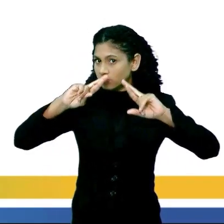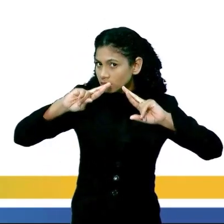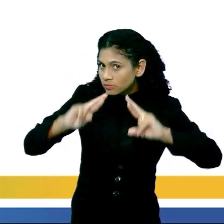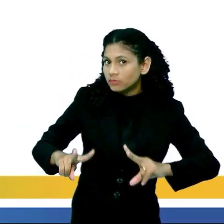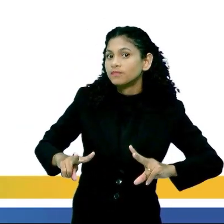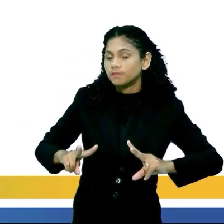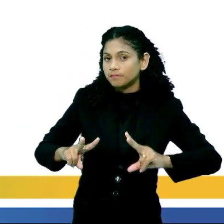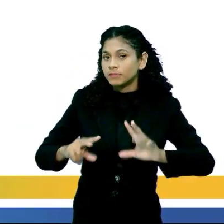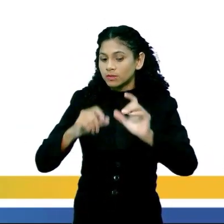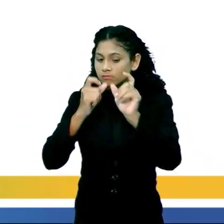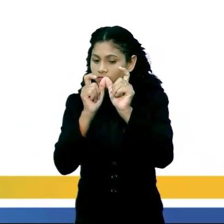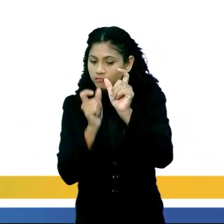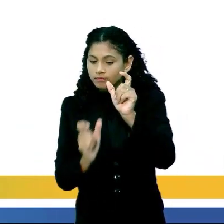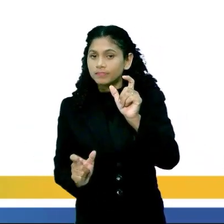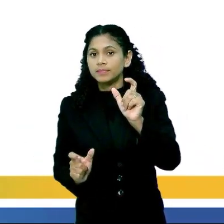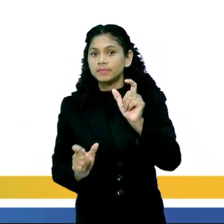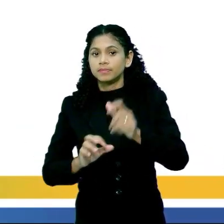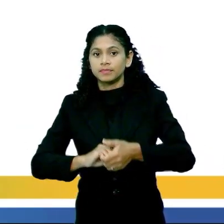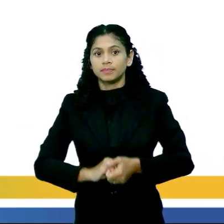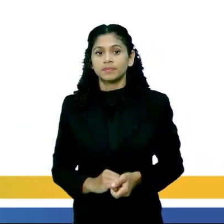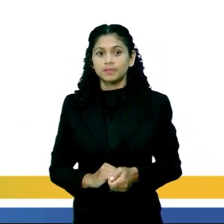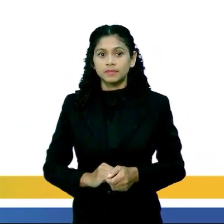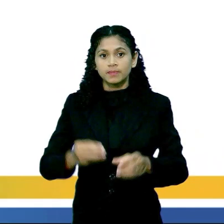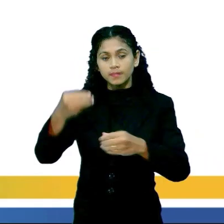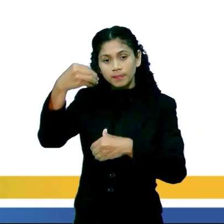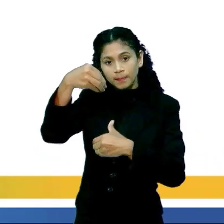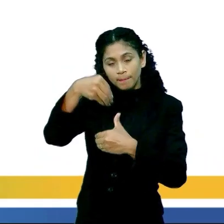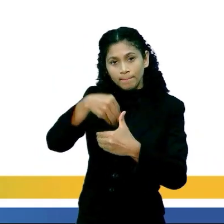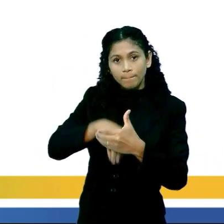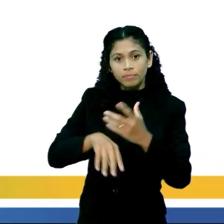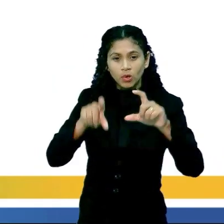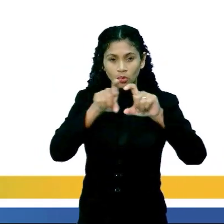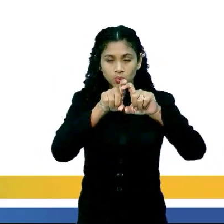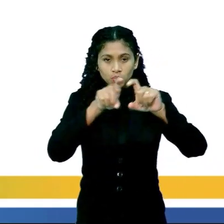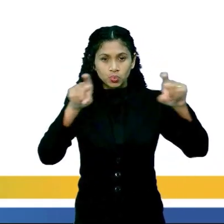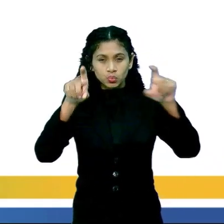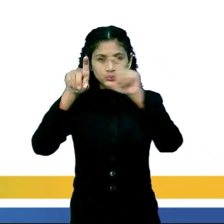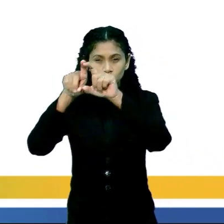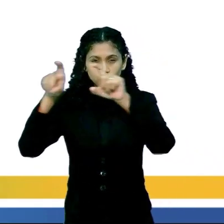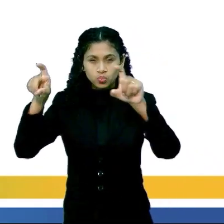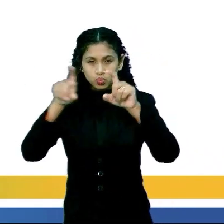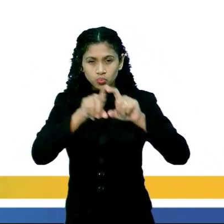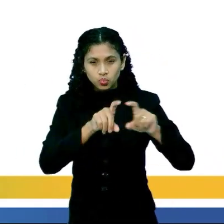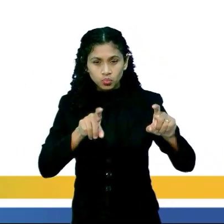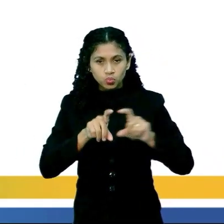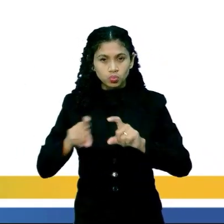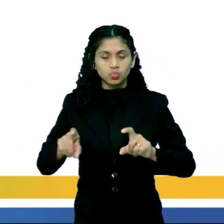Agora aqui, galera, dentro dessa tirinha aí, né, dessa historieta.